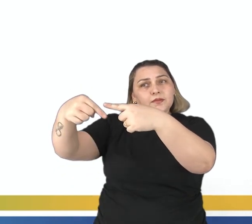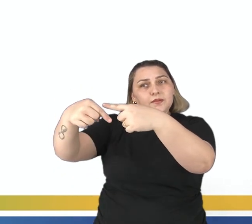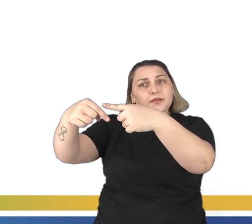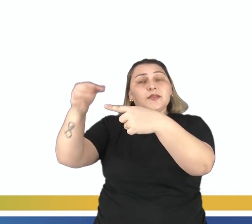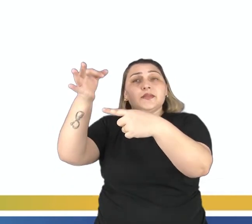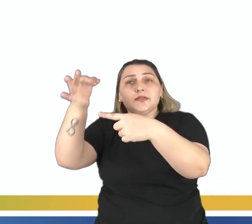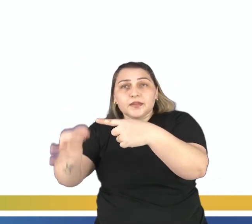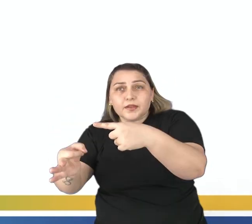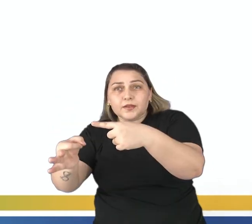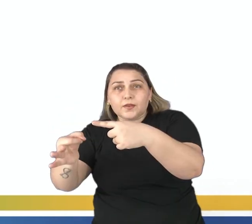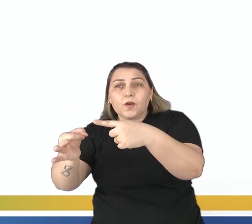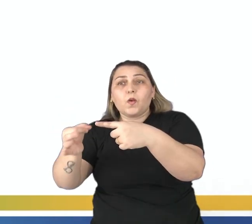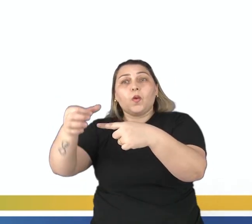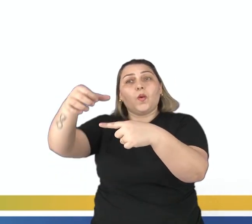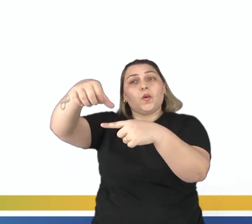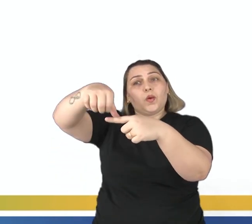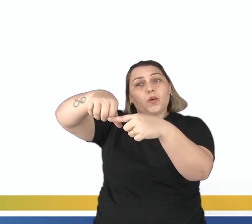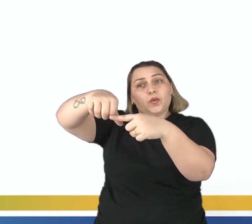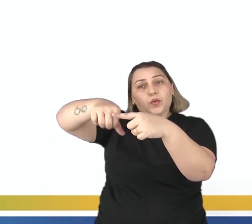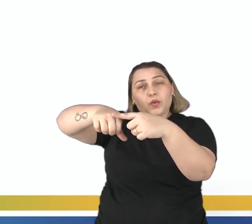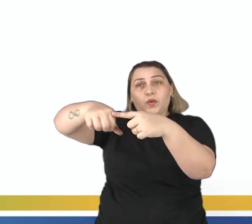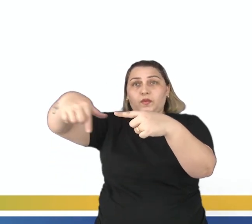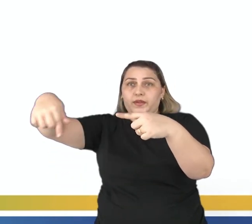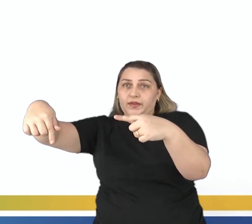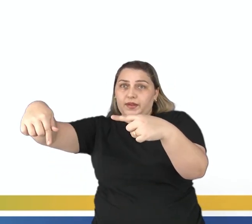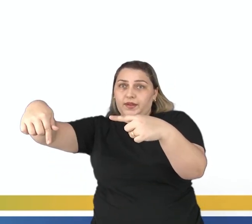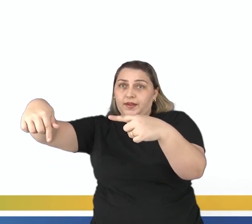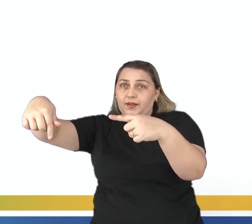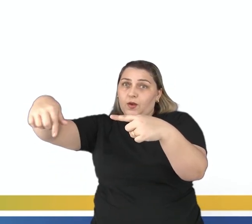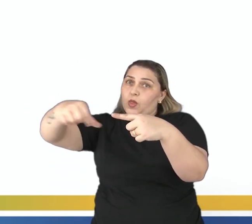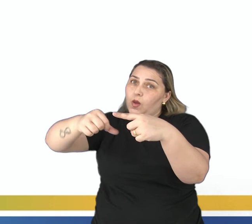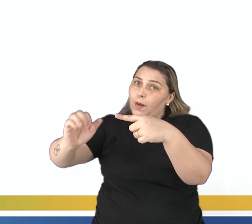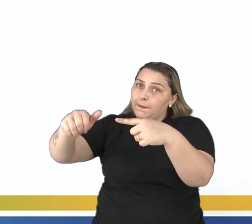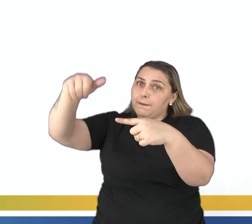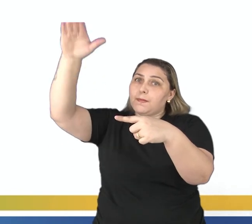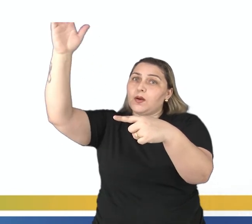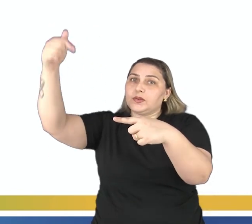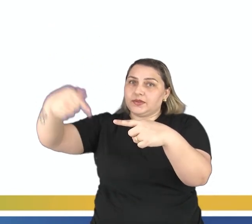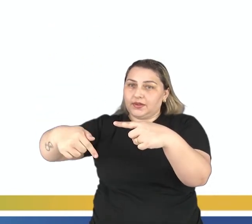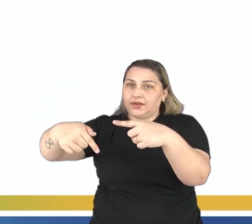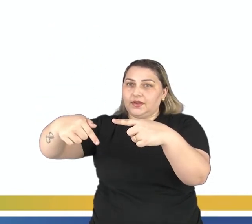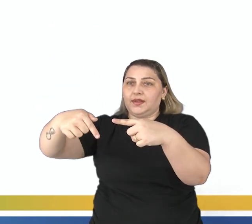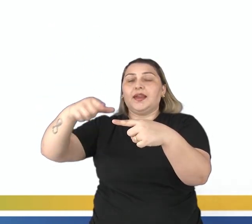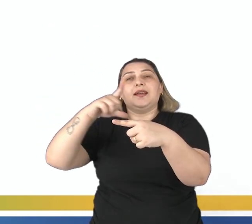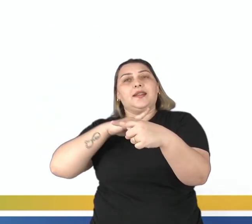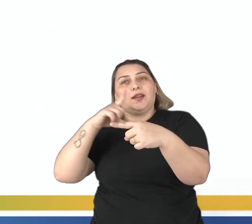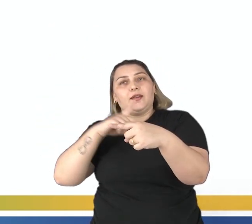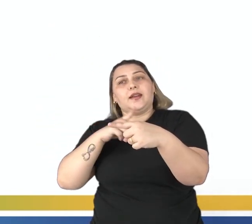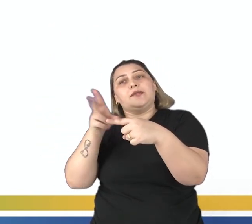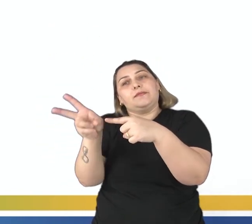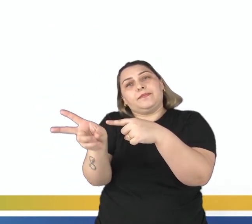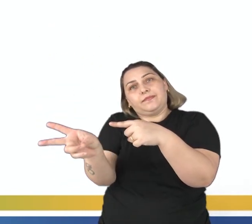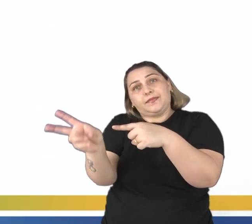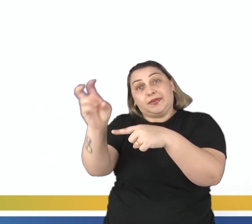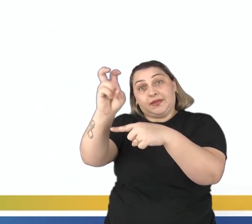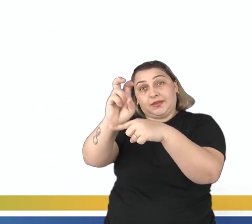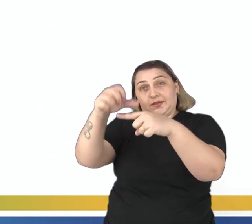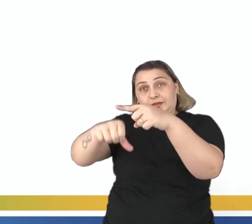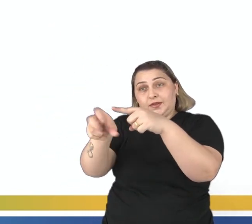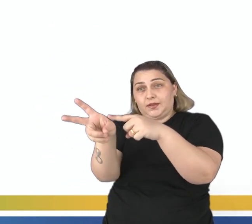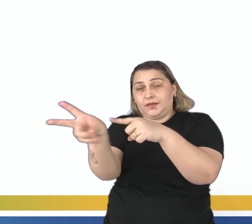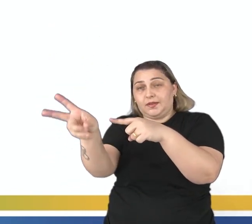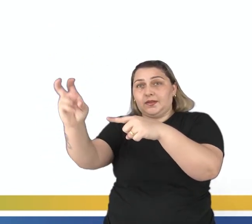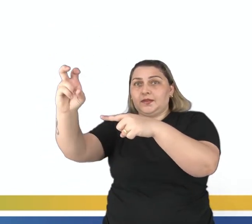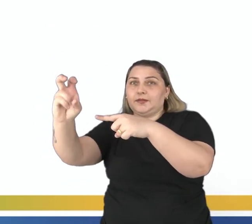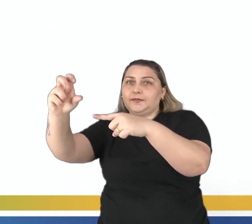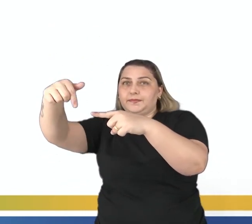denominador, certo? No caso, 9 e 7, o 9 é maior que 7. Então, nós vamos ter o quê? Ó? Que a fração 5 nonos,